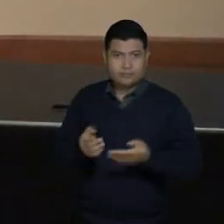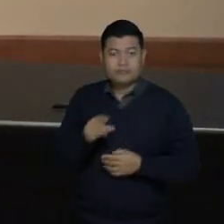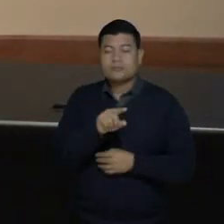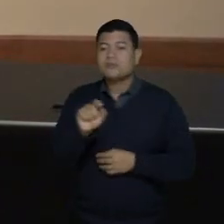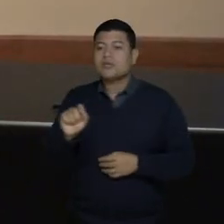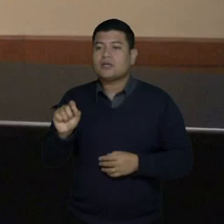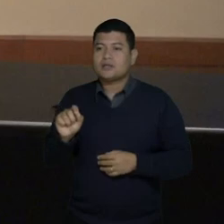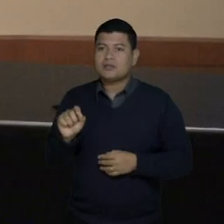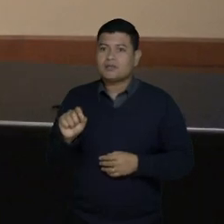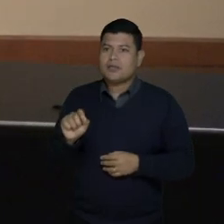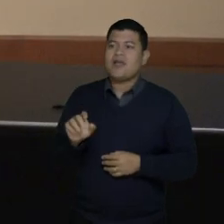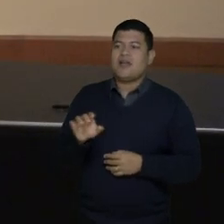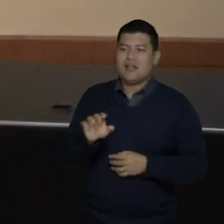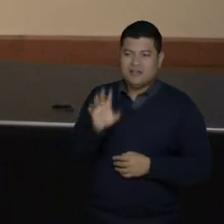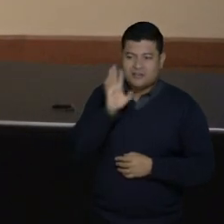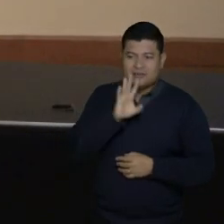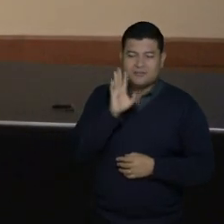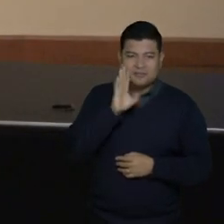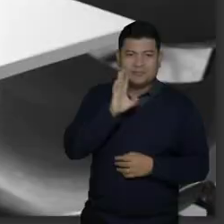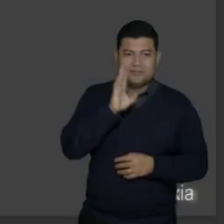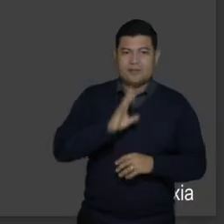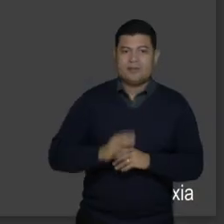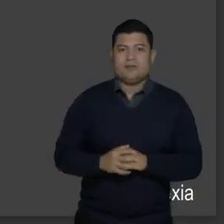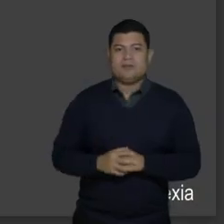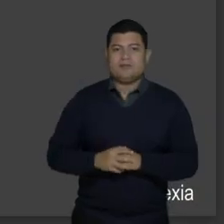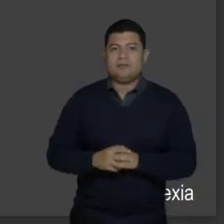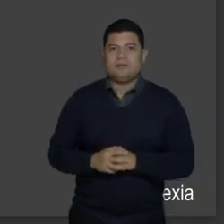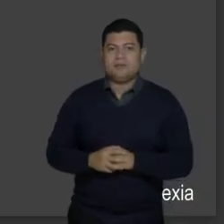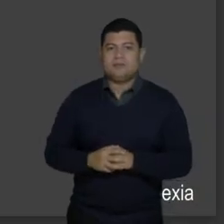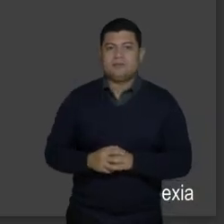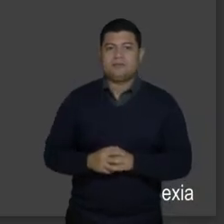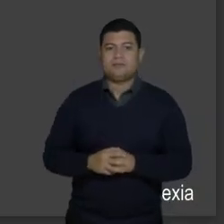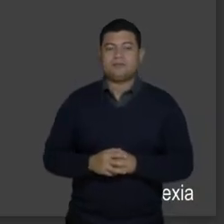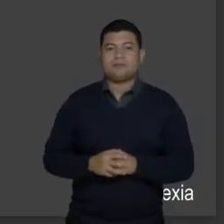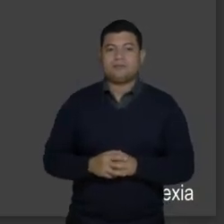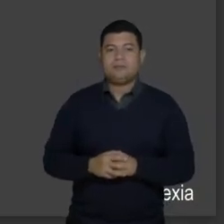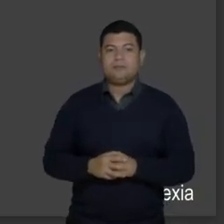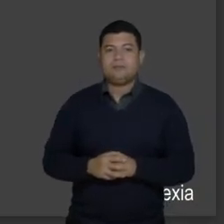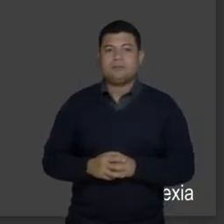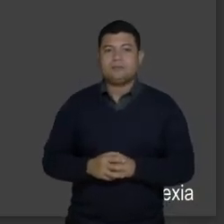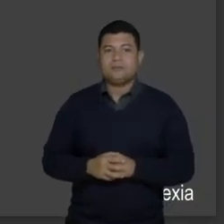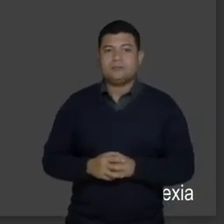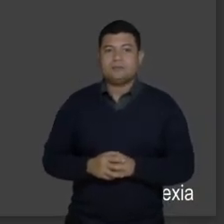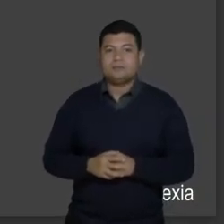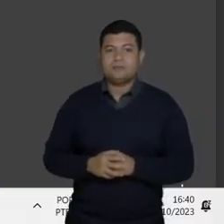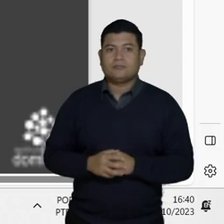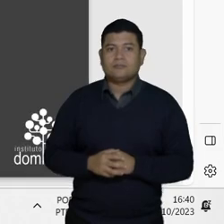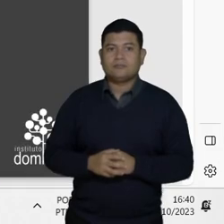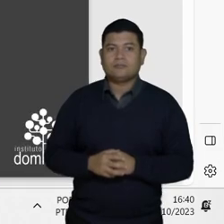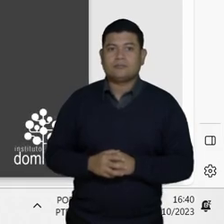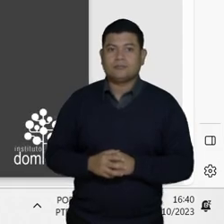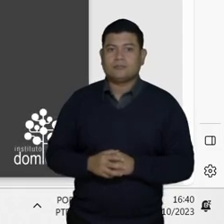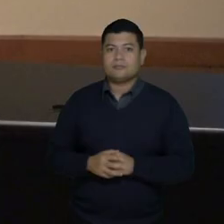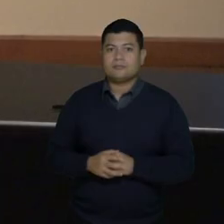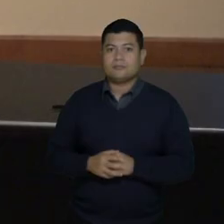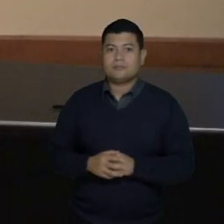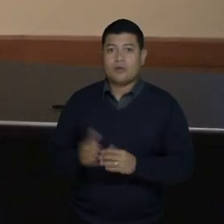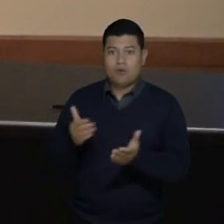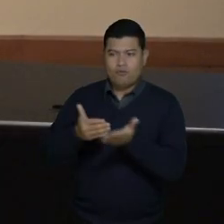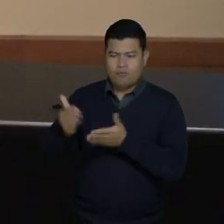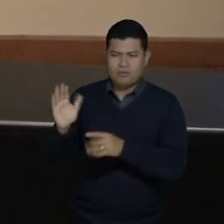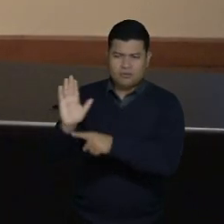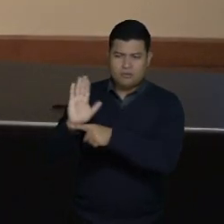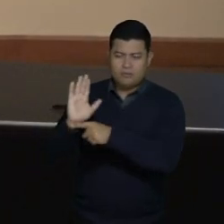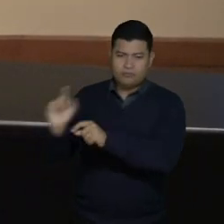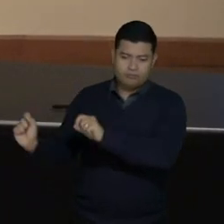gente Bacana Então vamos lá eh eu vou pedir agora para ele fazer uma troca eu vou começar com um vídeo Gente